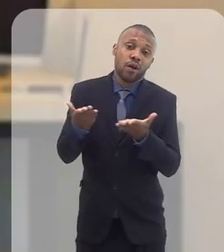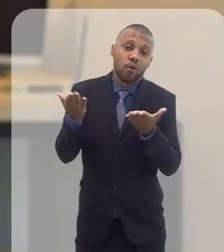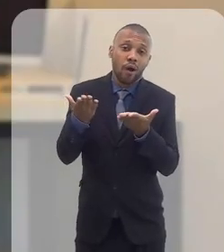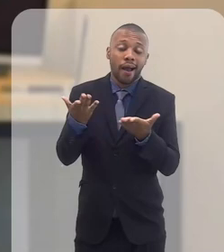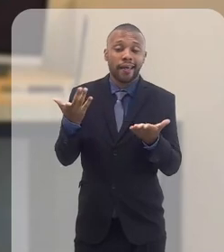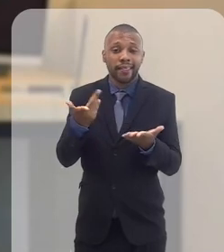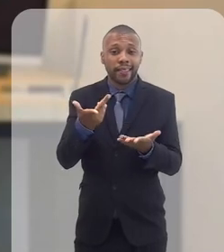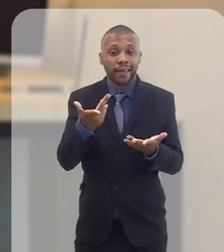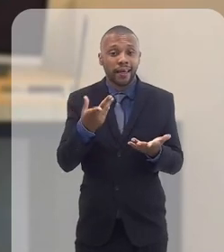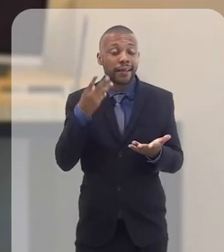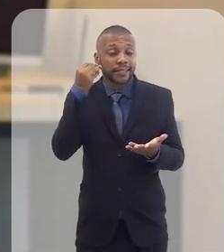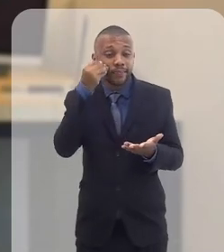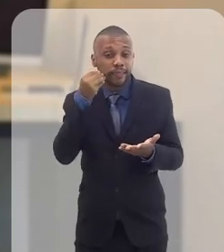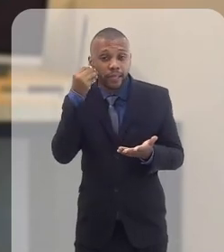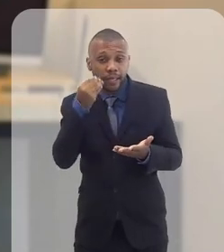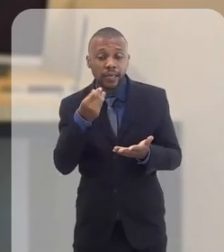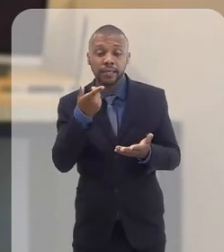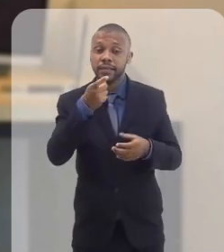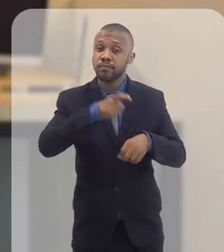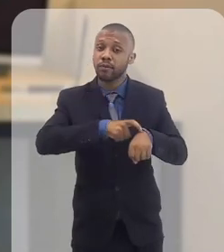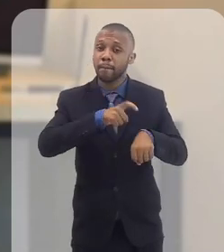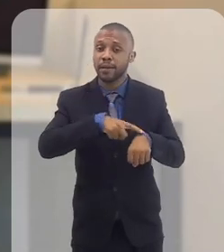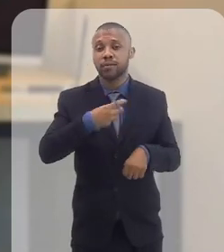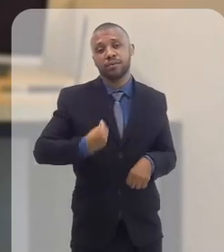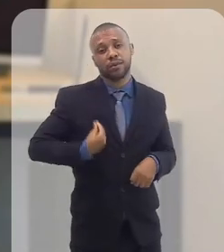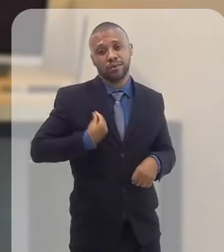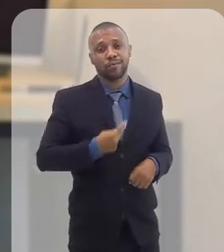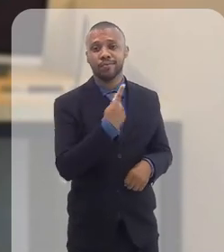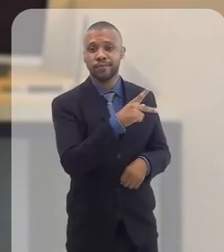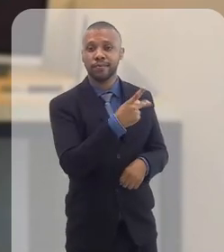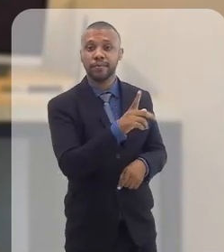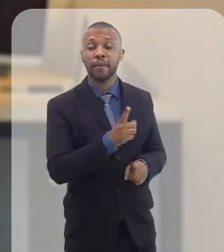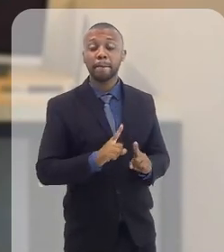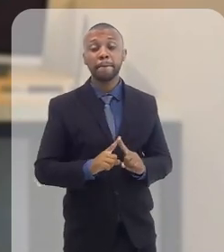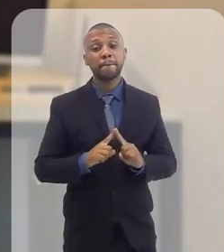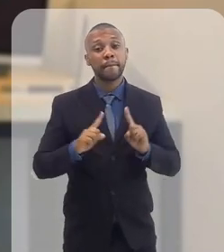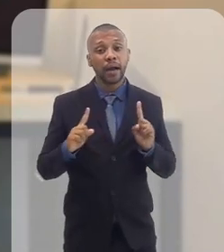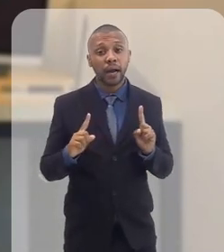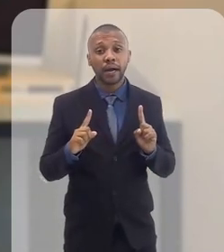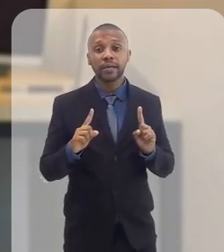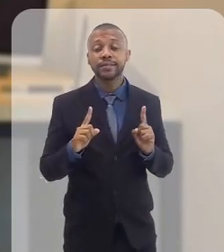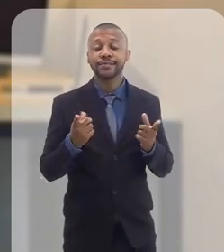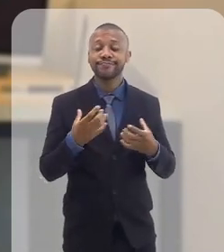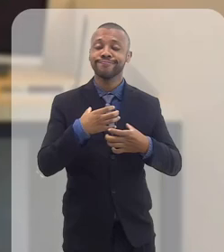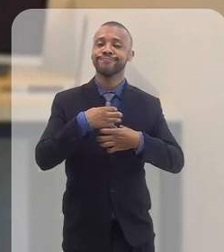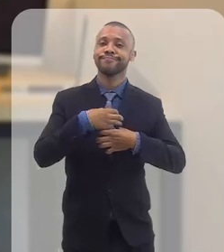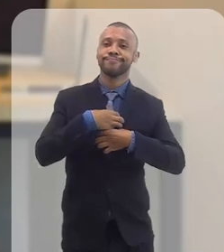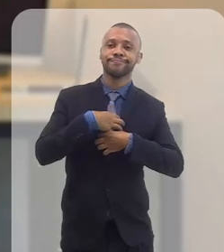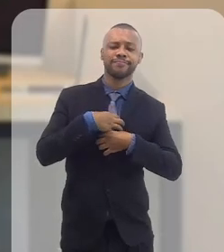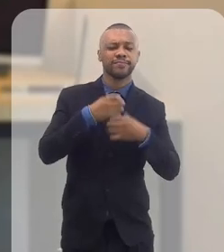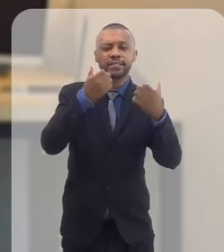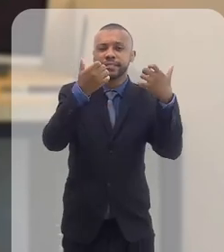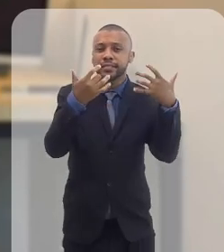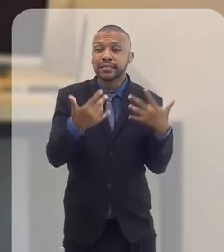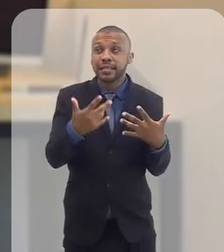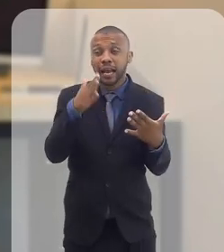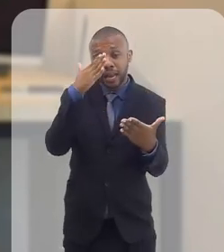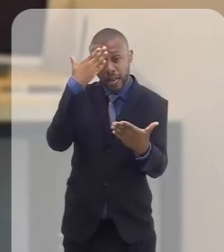estivesse presente agora assistindo esse momento da sua vida. Mas no fundo, pelo que você